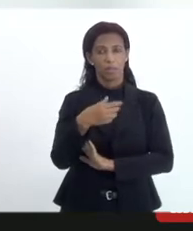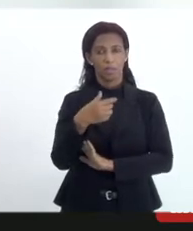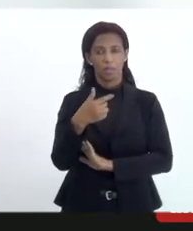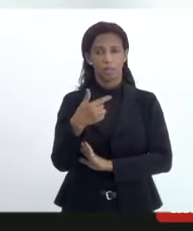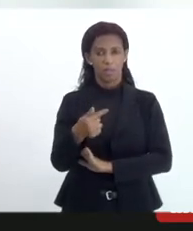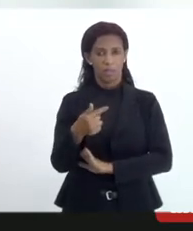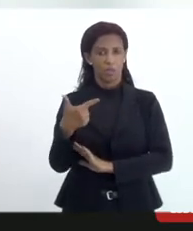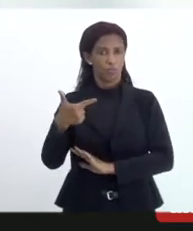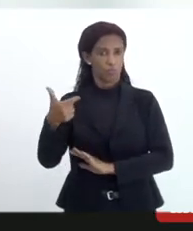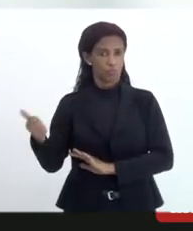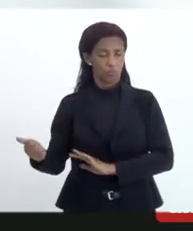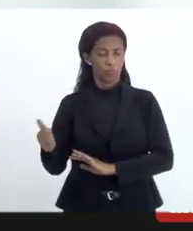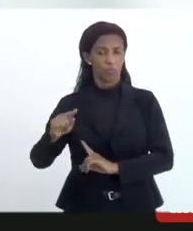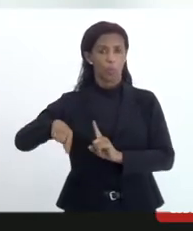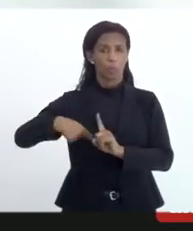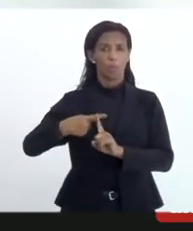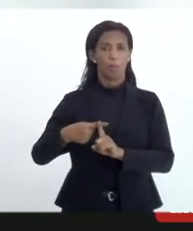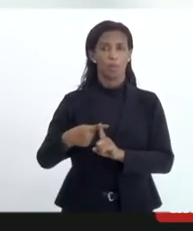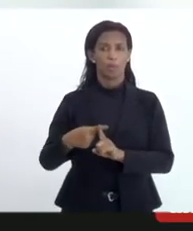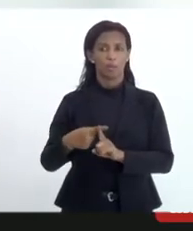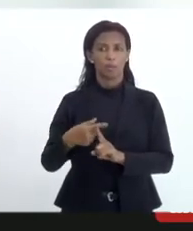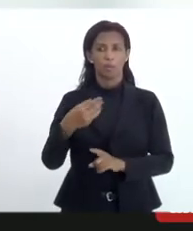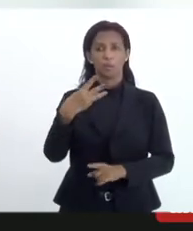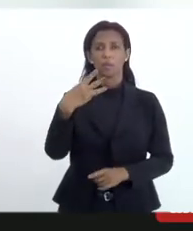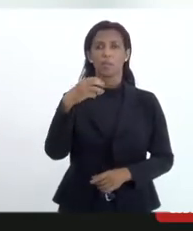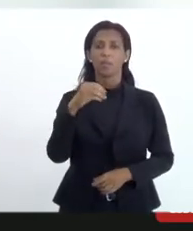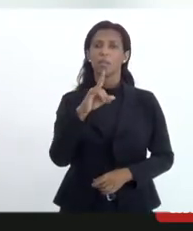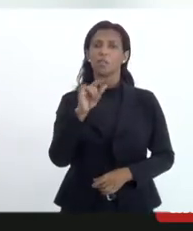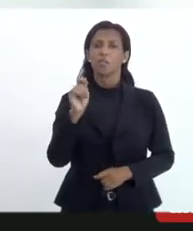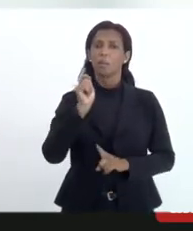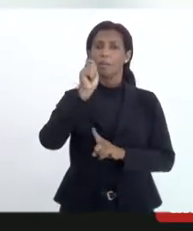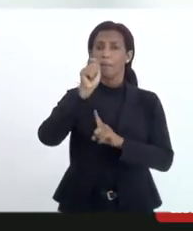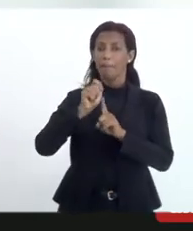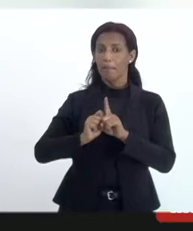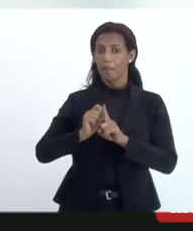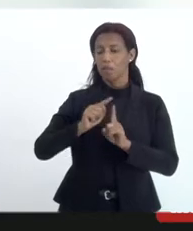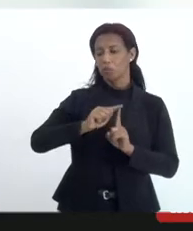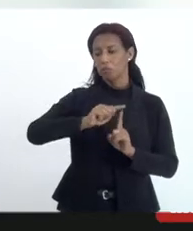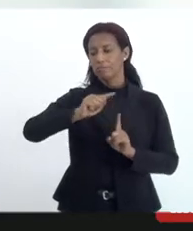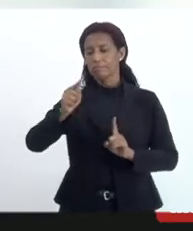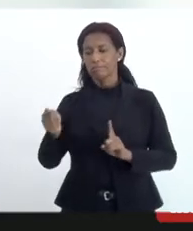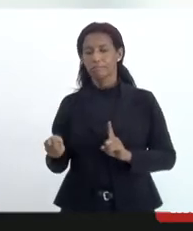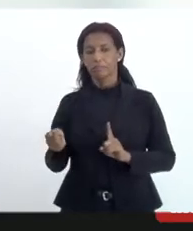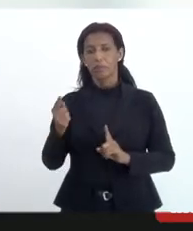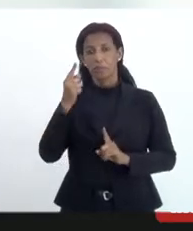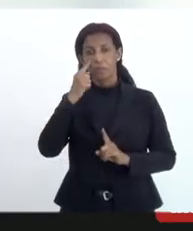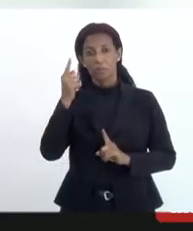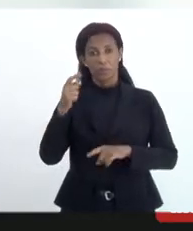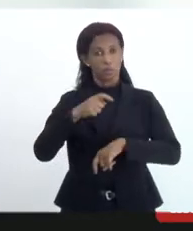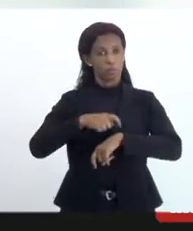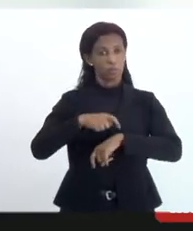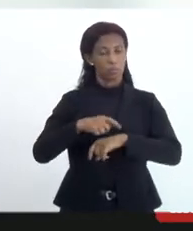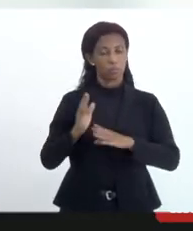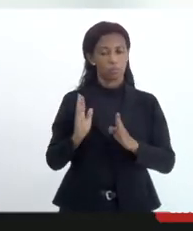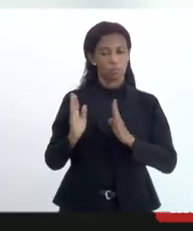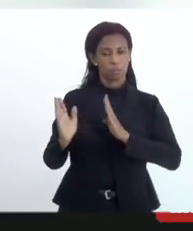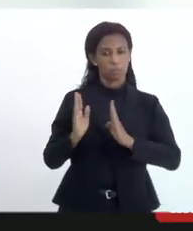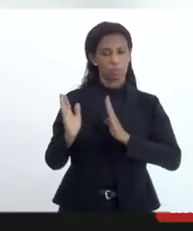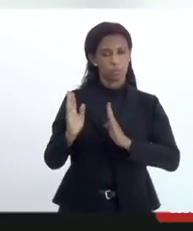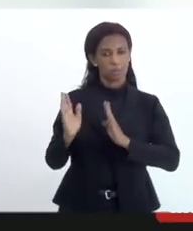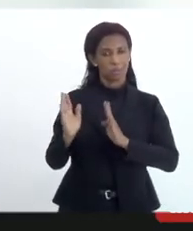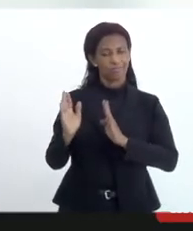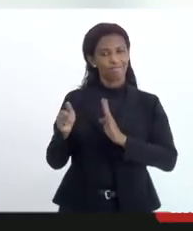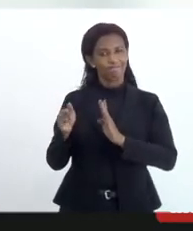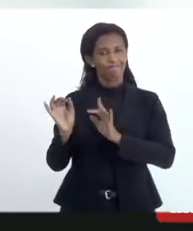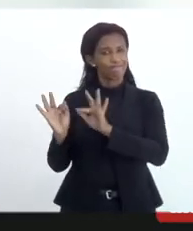372/21, por mais 30 dias, tendo em vista que seu prazo